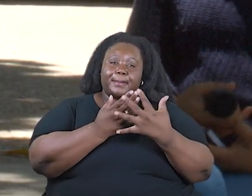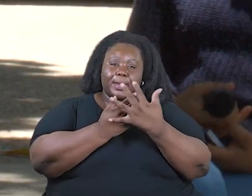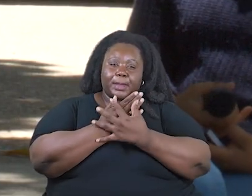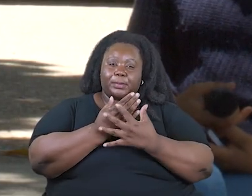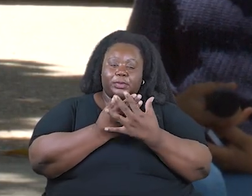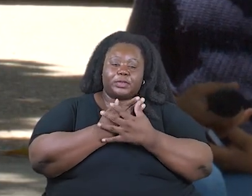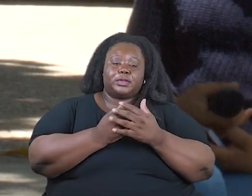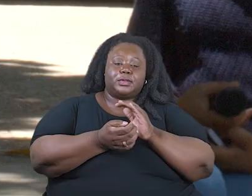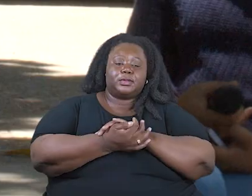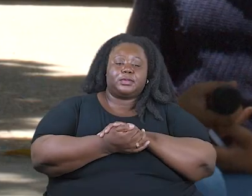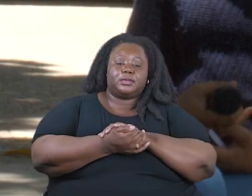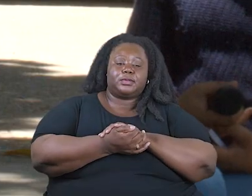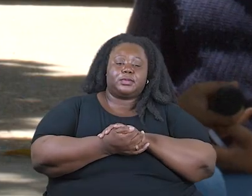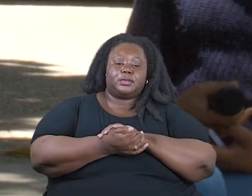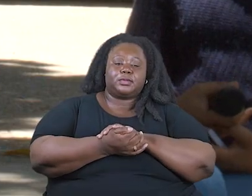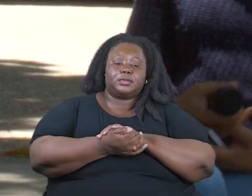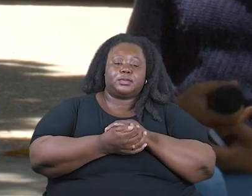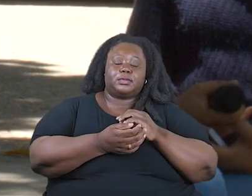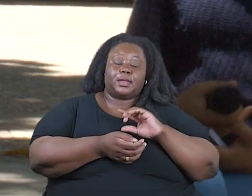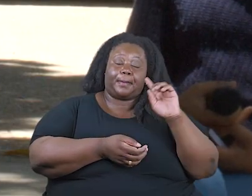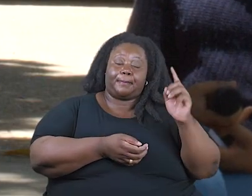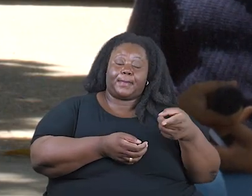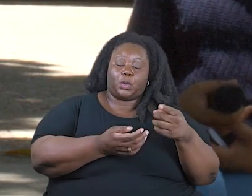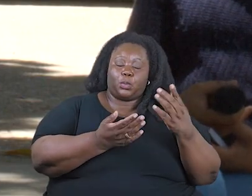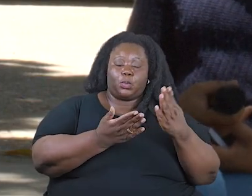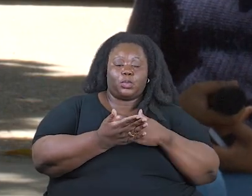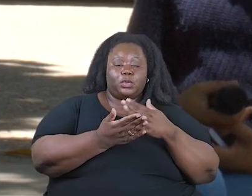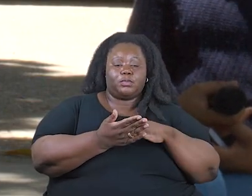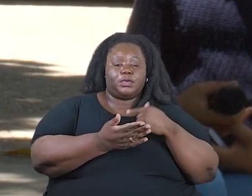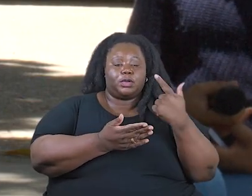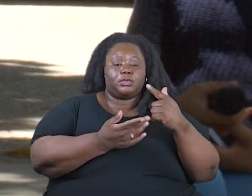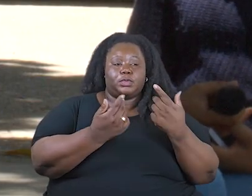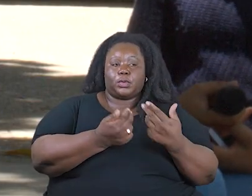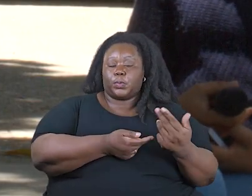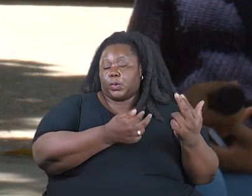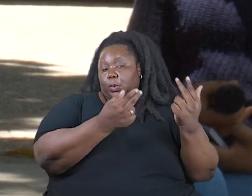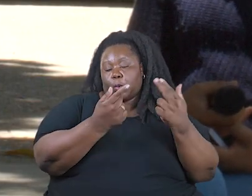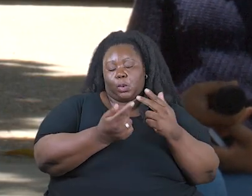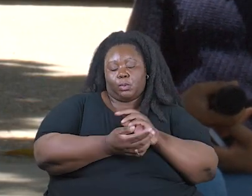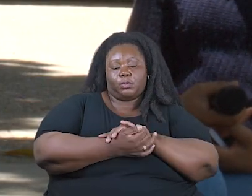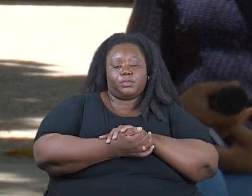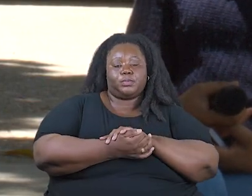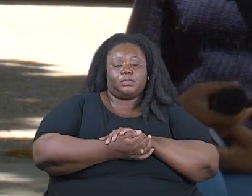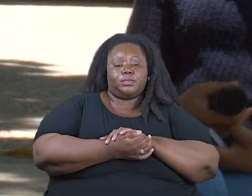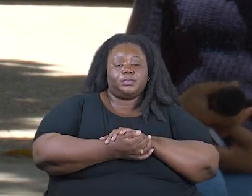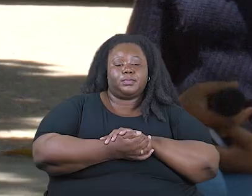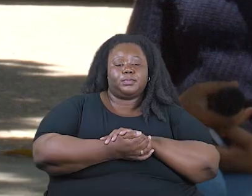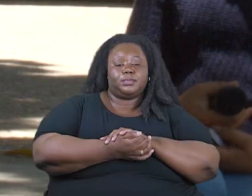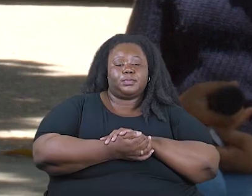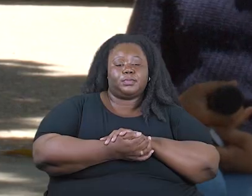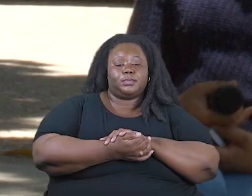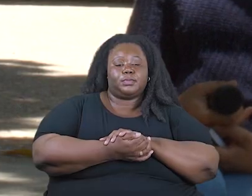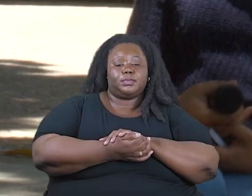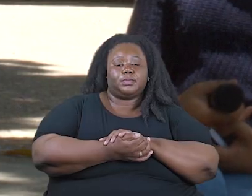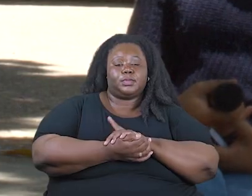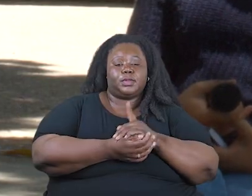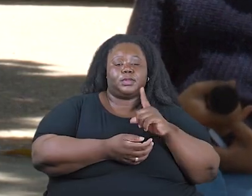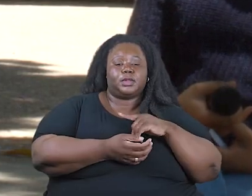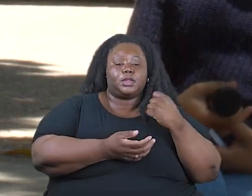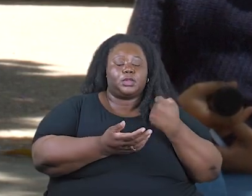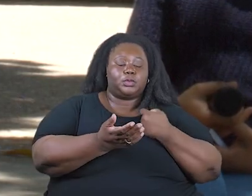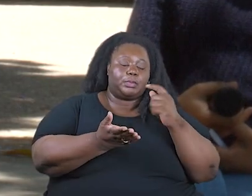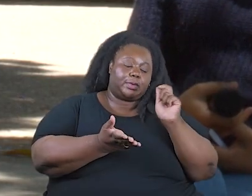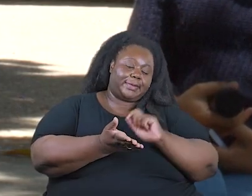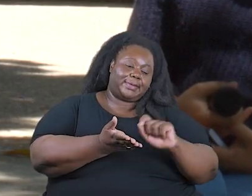marmorizada. E aí tem a tiragem de 1000, não tem nenhuma capa igual. Aí são numerados